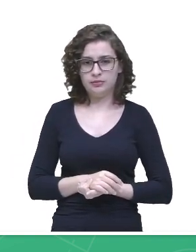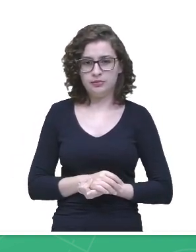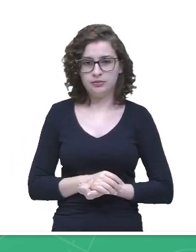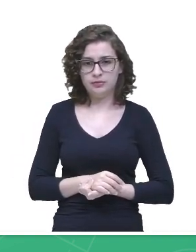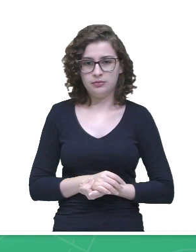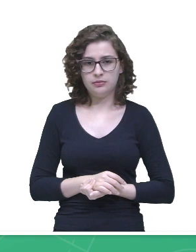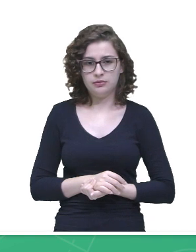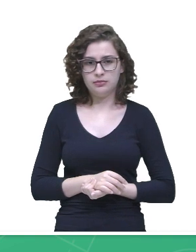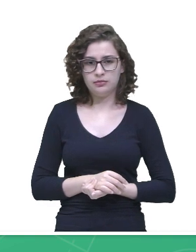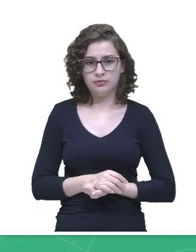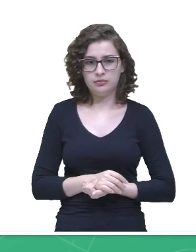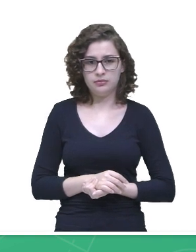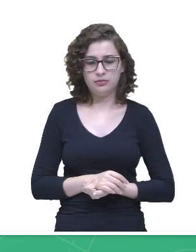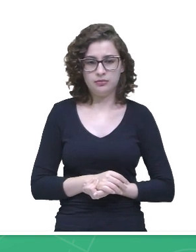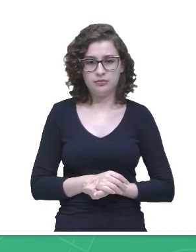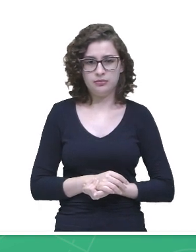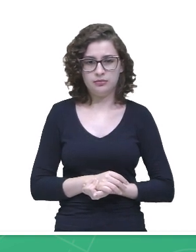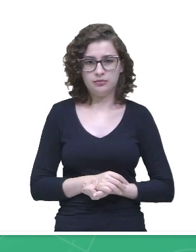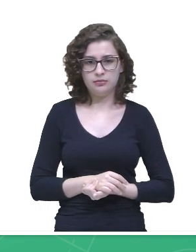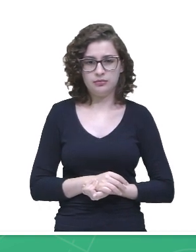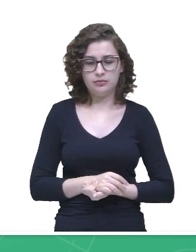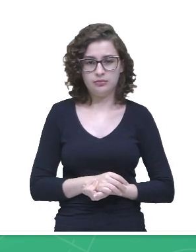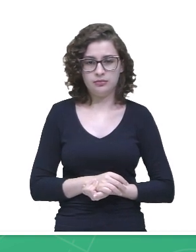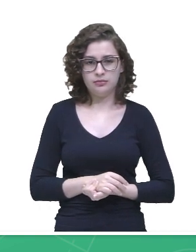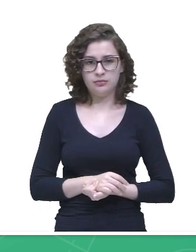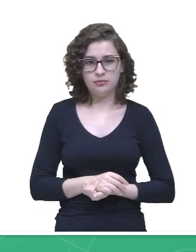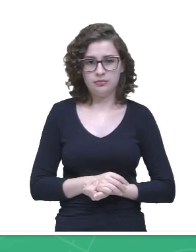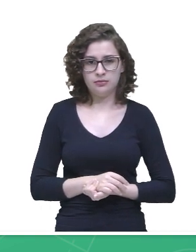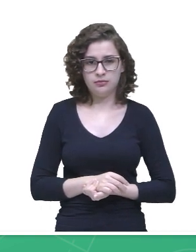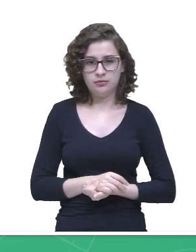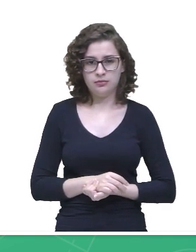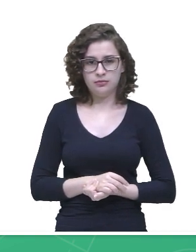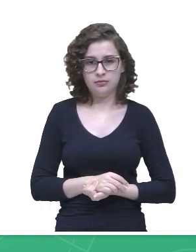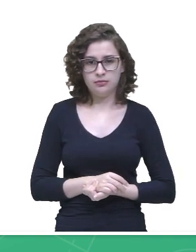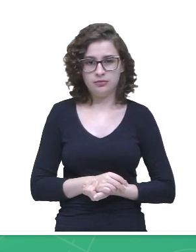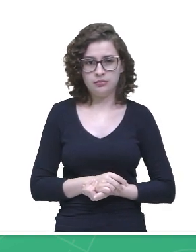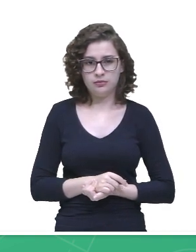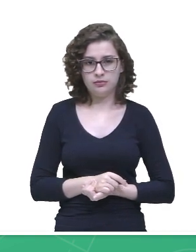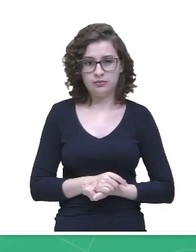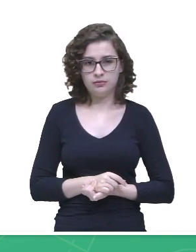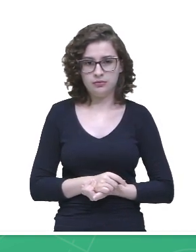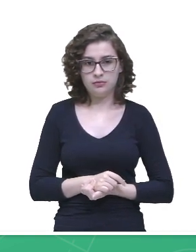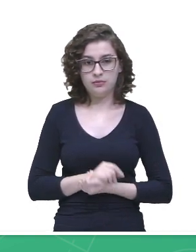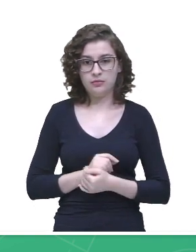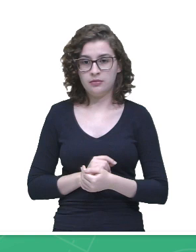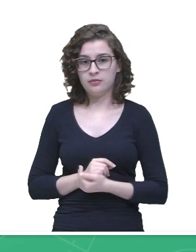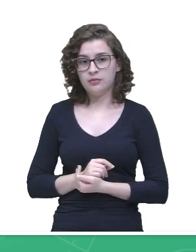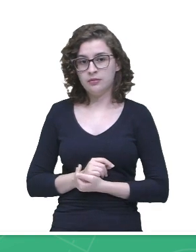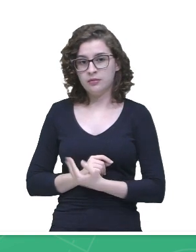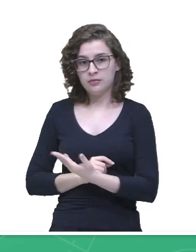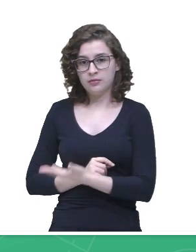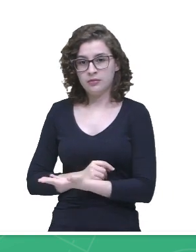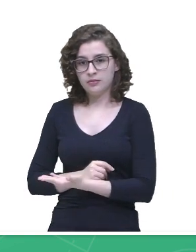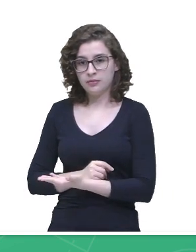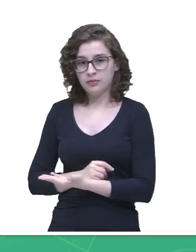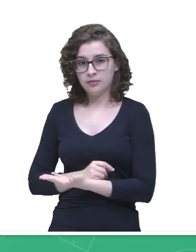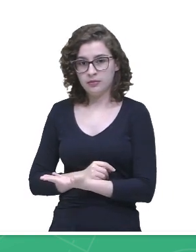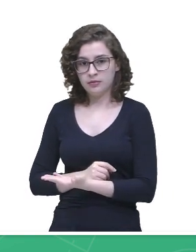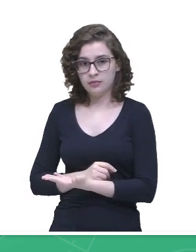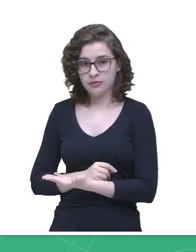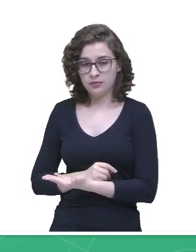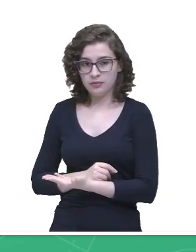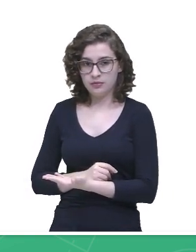mais difíceis. Ok? O marcador temporal. Essa frase não tem marcador temporal. Juan e Ana han dicho...